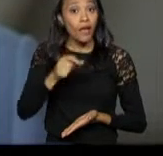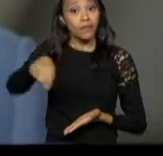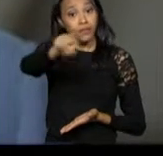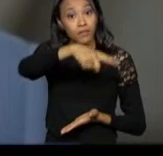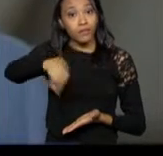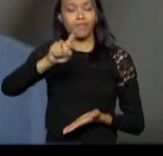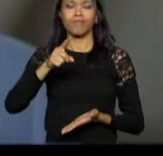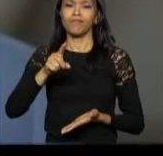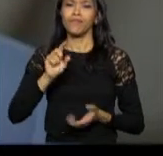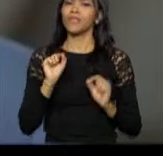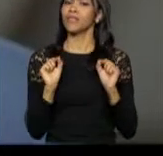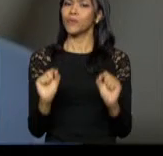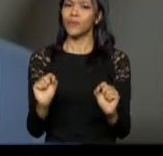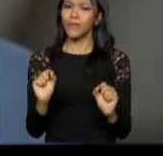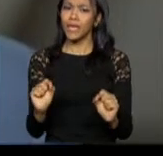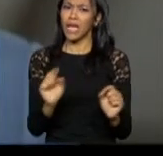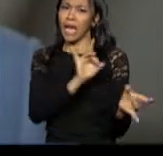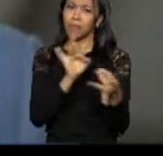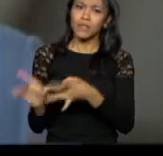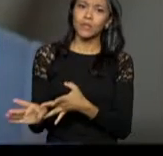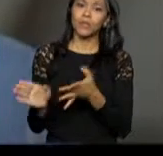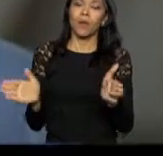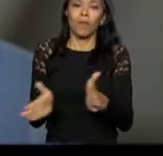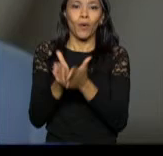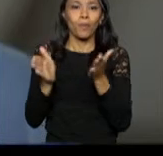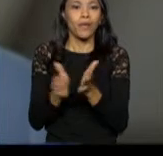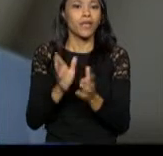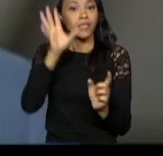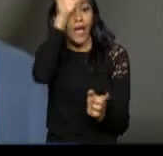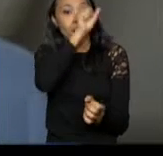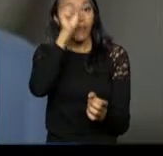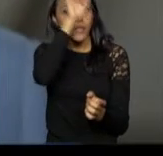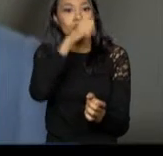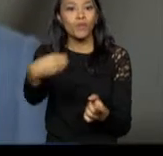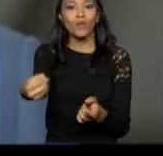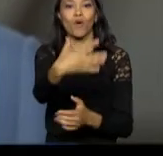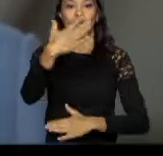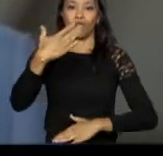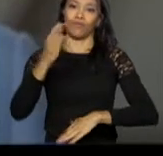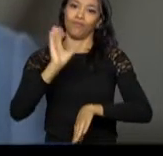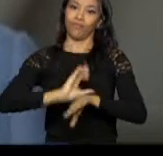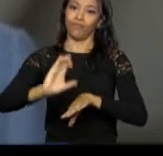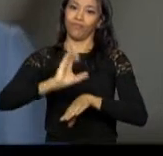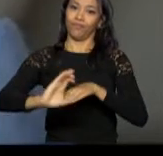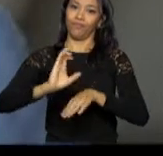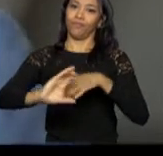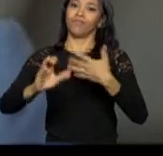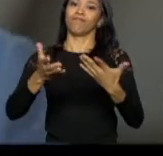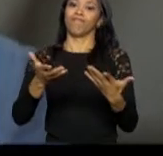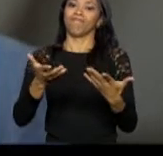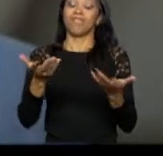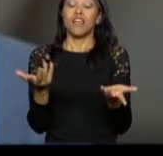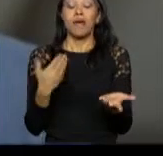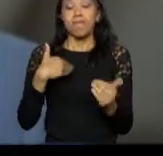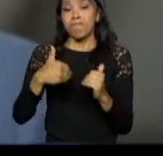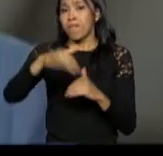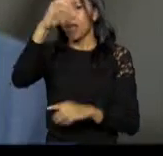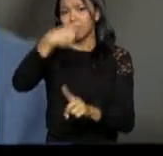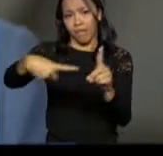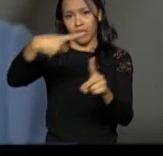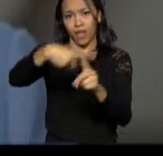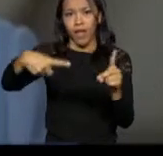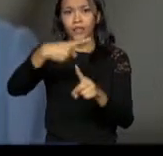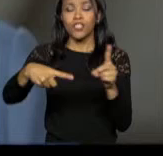saem definitivamente da pobreza aprendendo uma profissão. Também, mais da metade